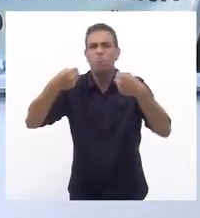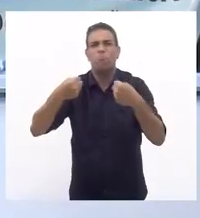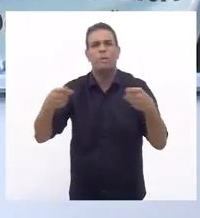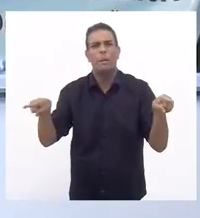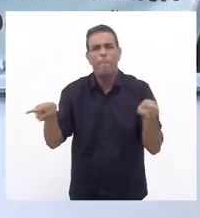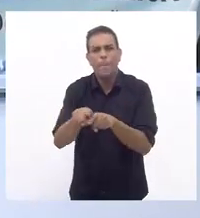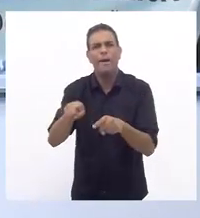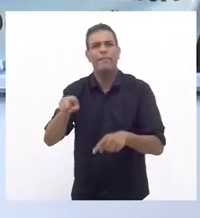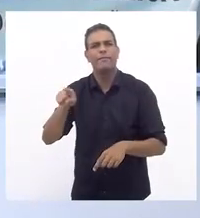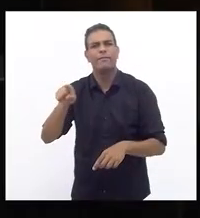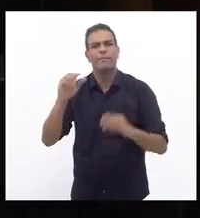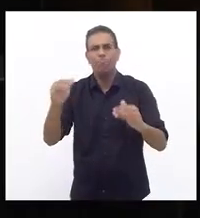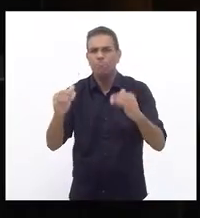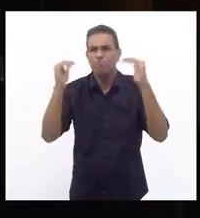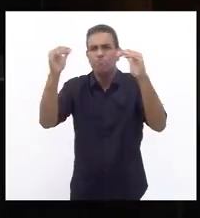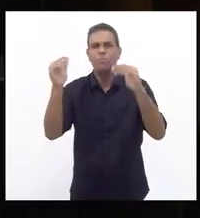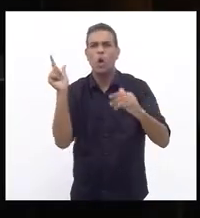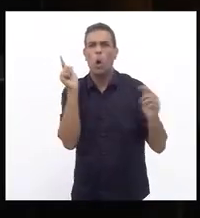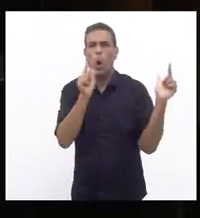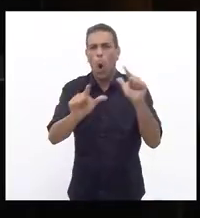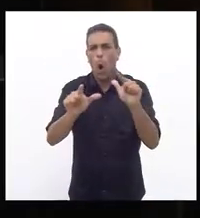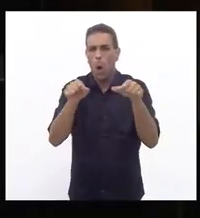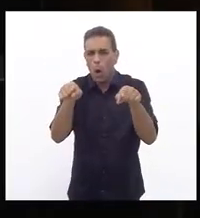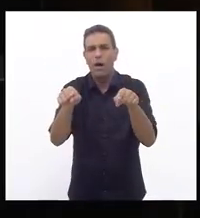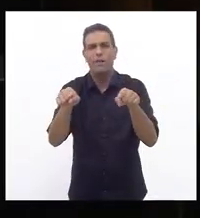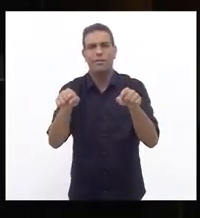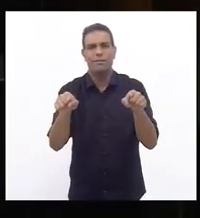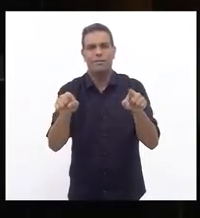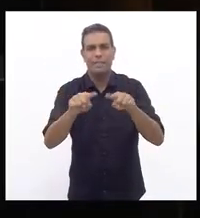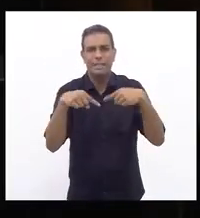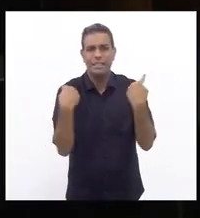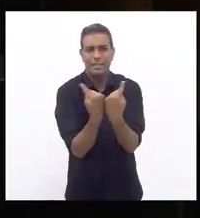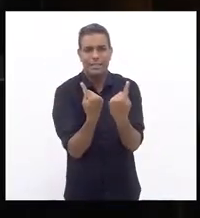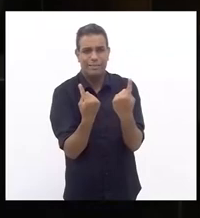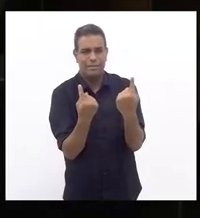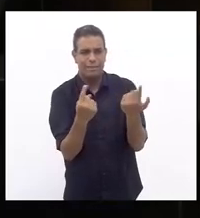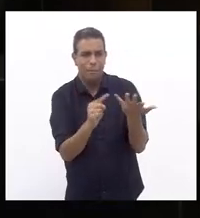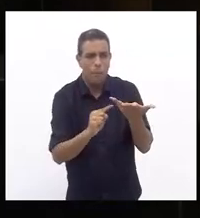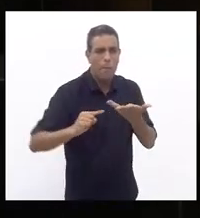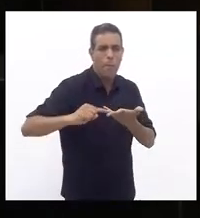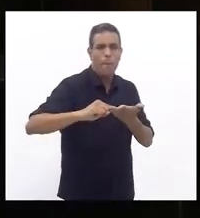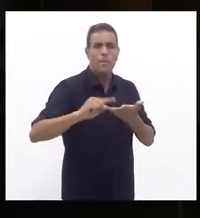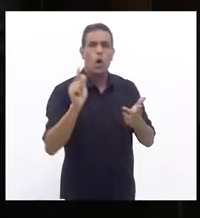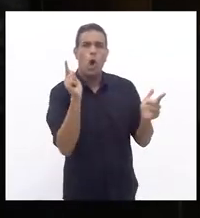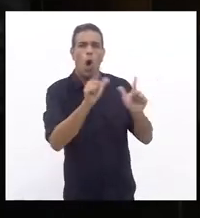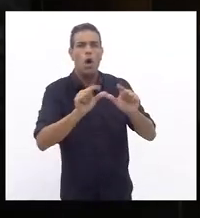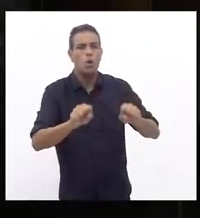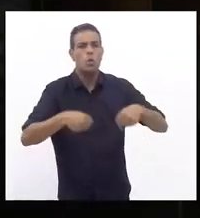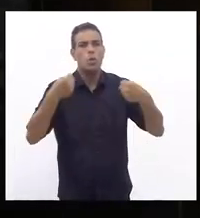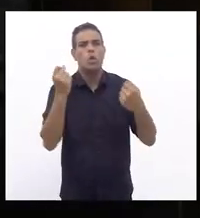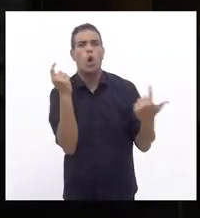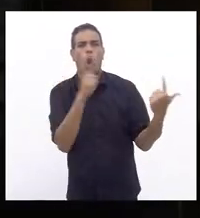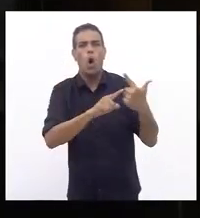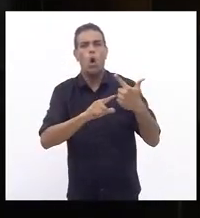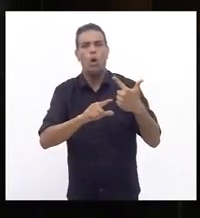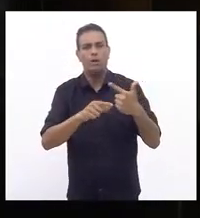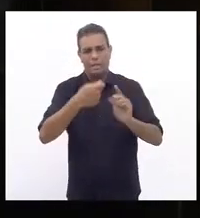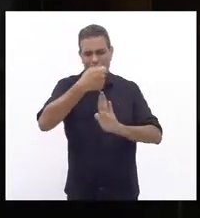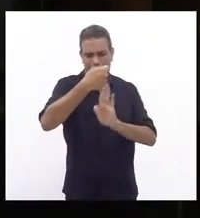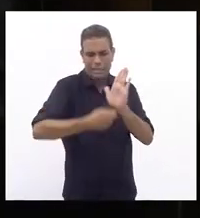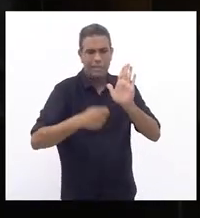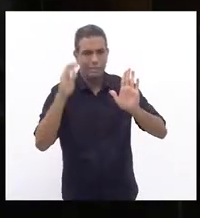que teve um papel importante agora há pouco na tramitação desse projeto durante esta sessão. Nós vamos em frente para produzir um texto